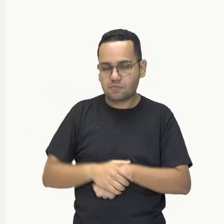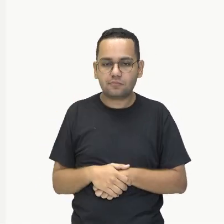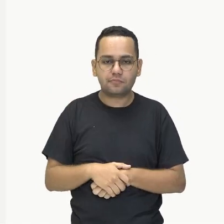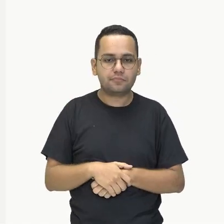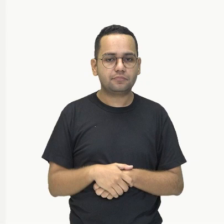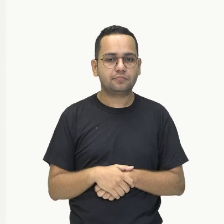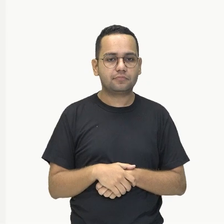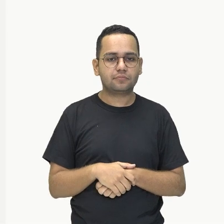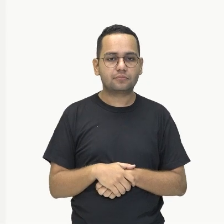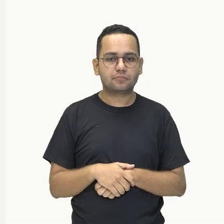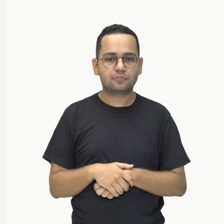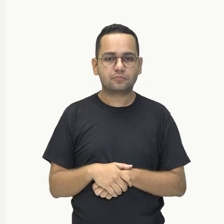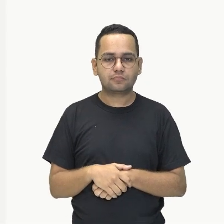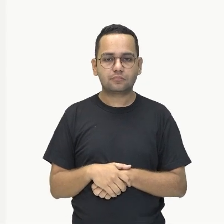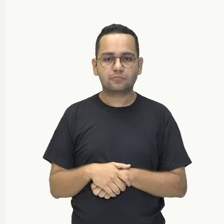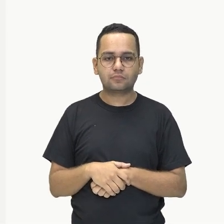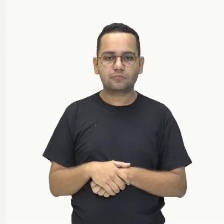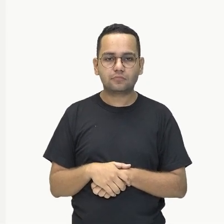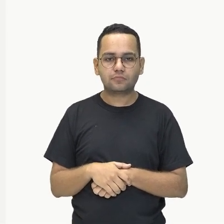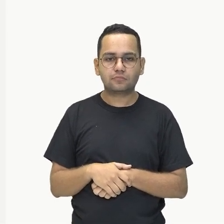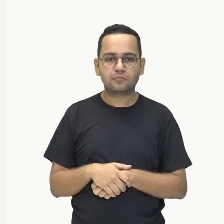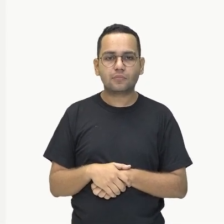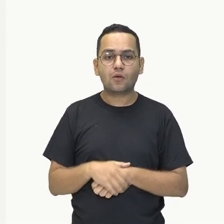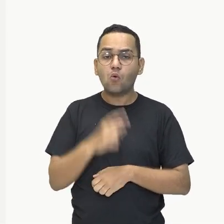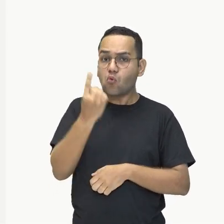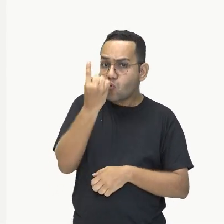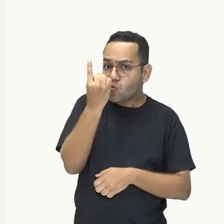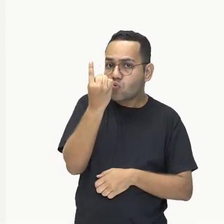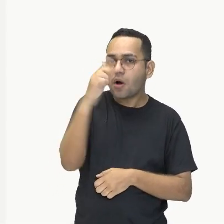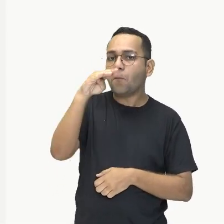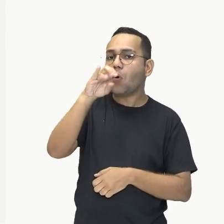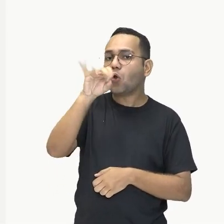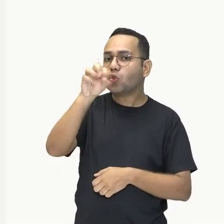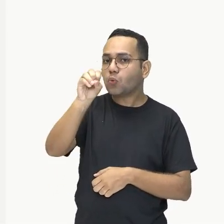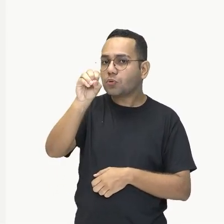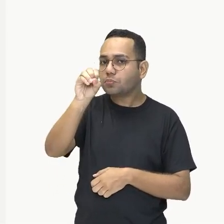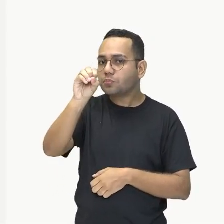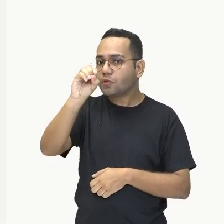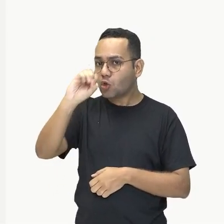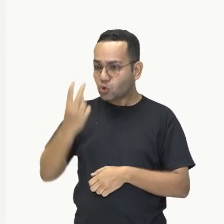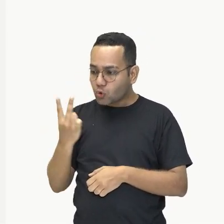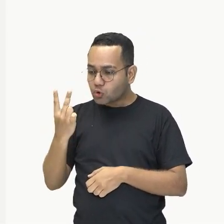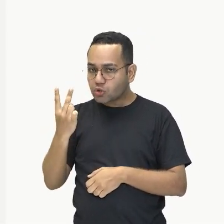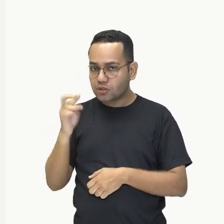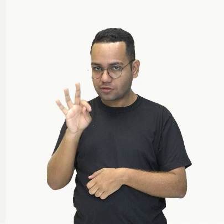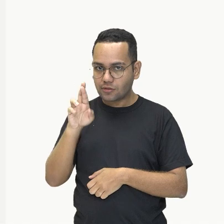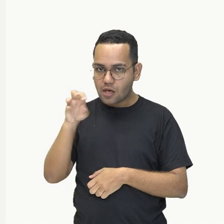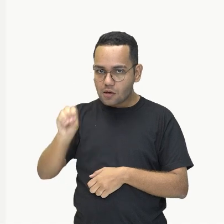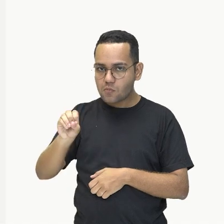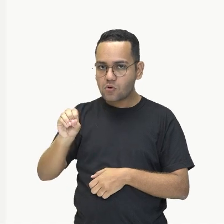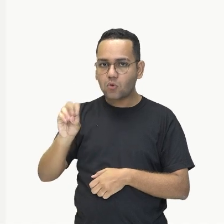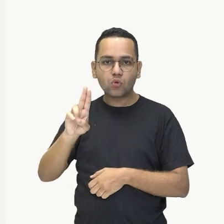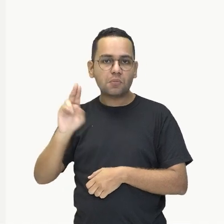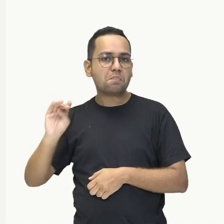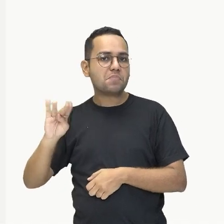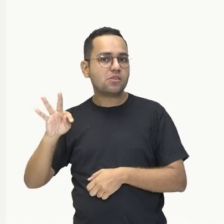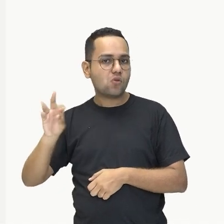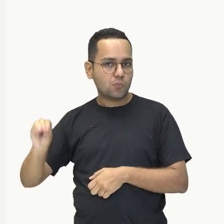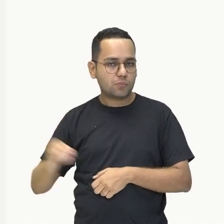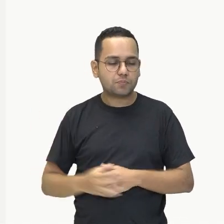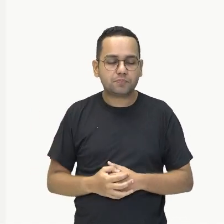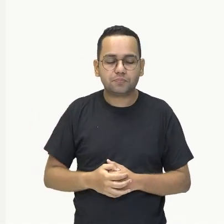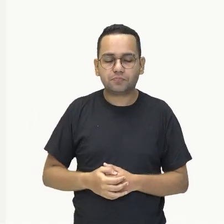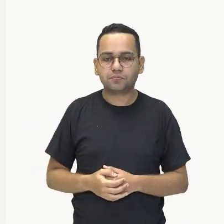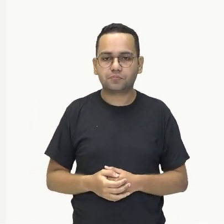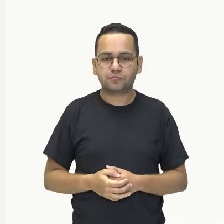monômio. 2 termos, binômio. Tá? Então, ó, quando